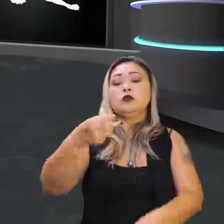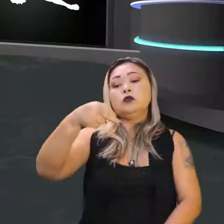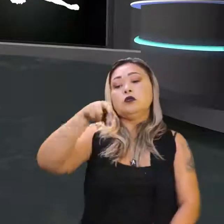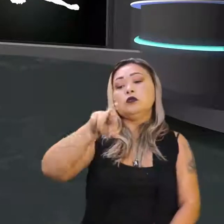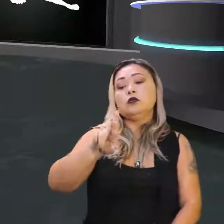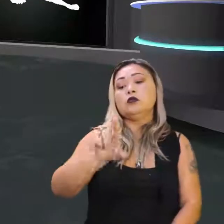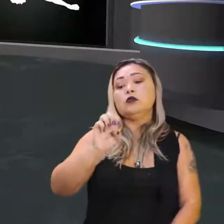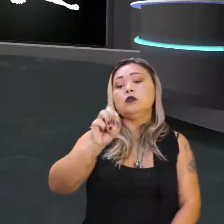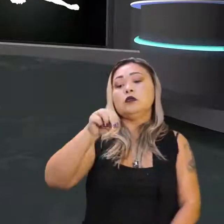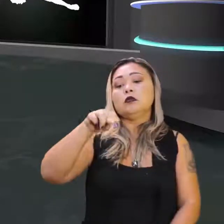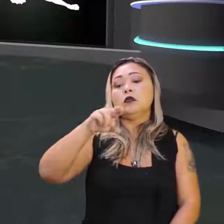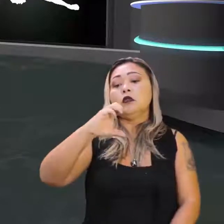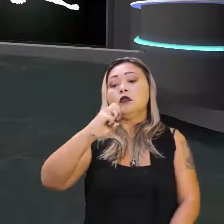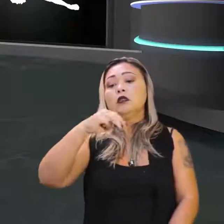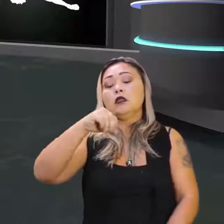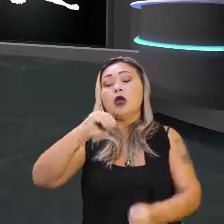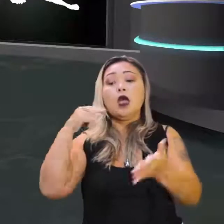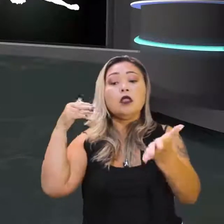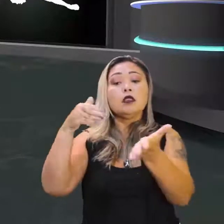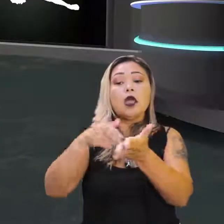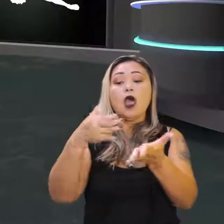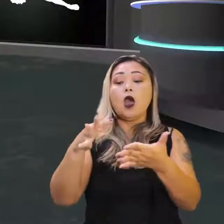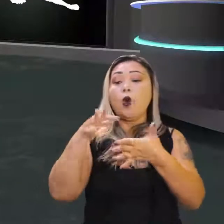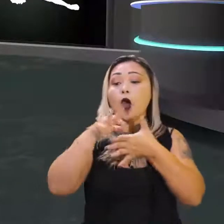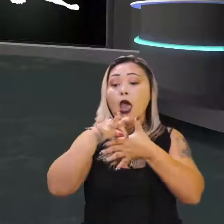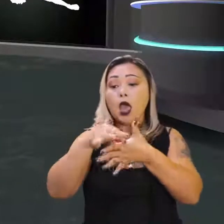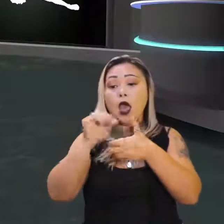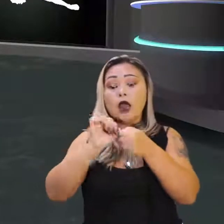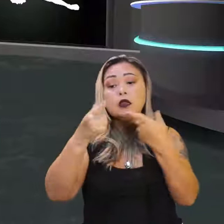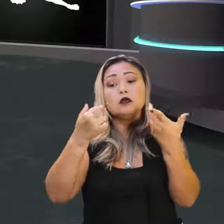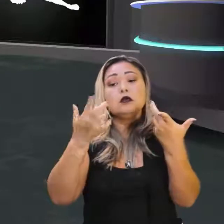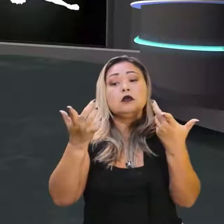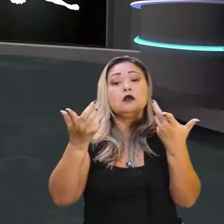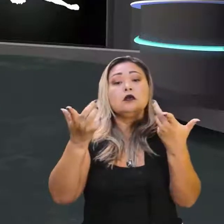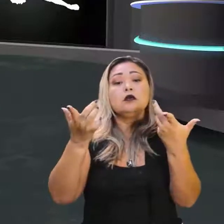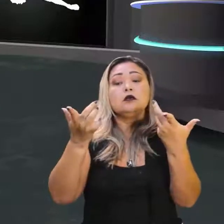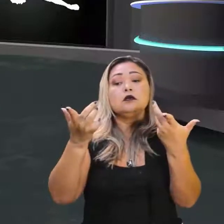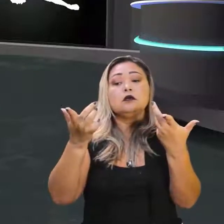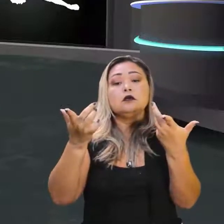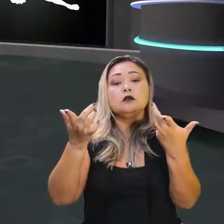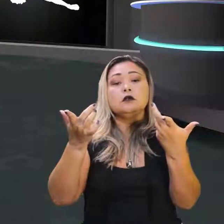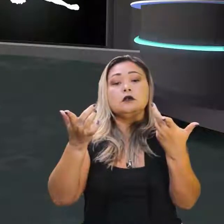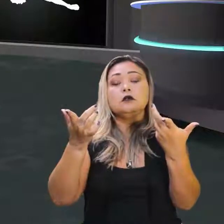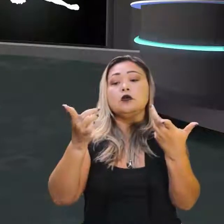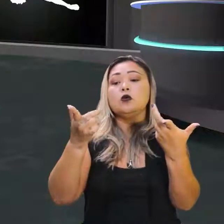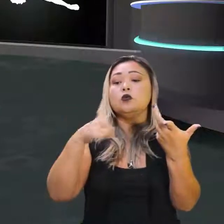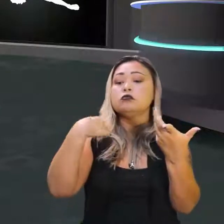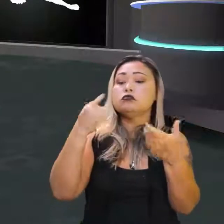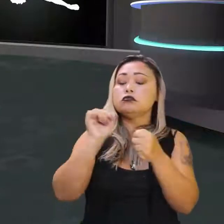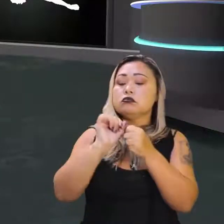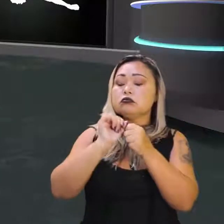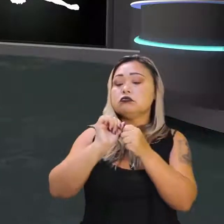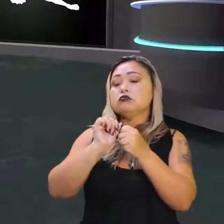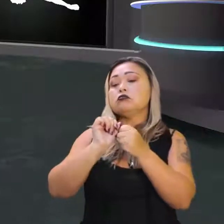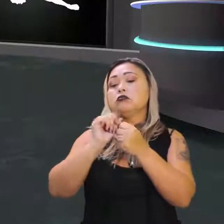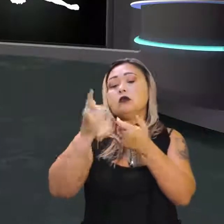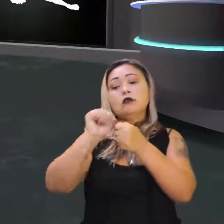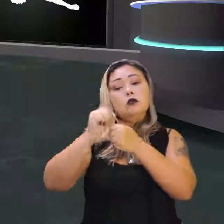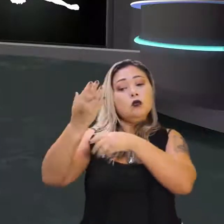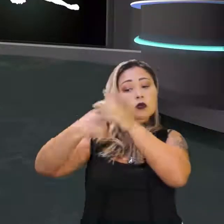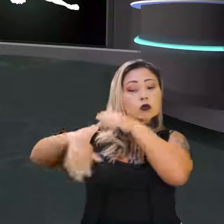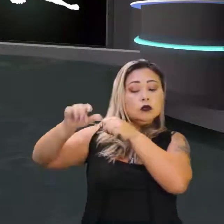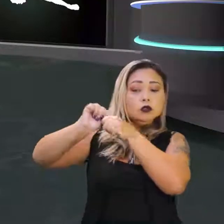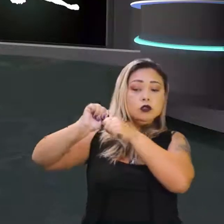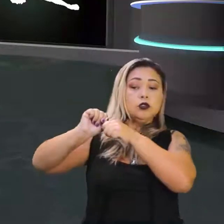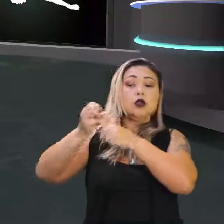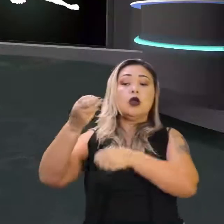Renascimento até o realismo. Então, nós falamos ali da arte no período antigo, no período medieval. Então, nós estamos